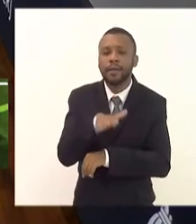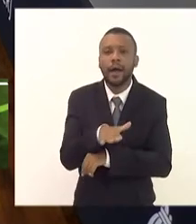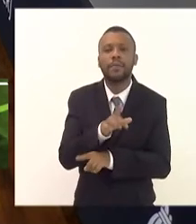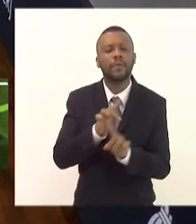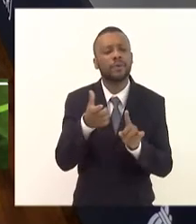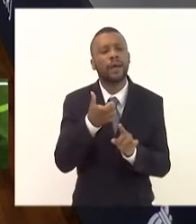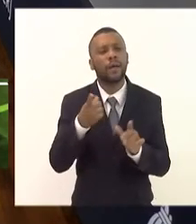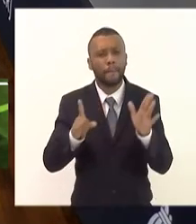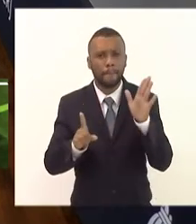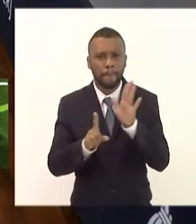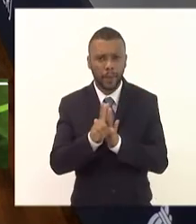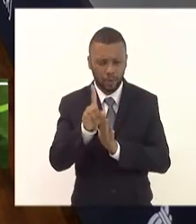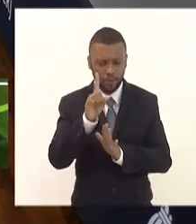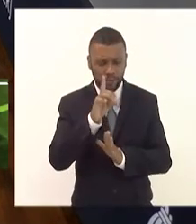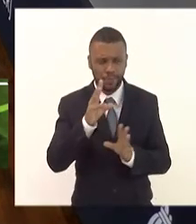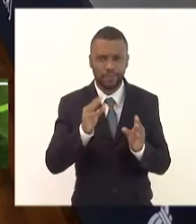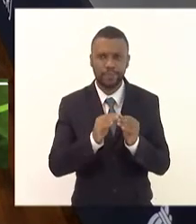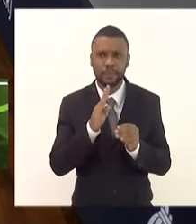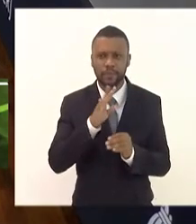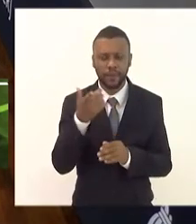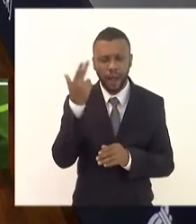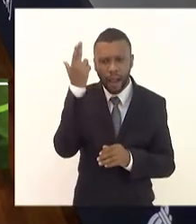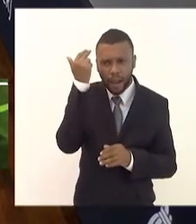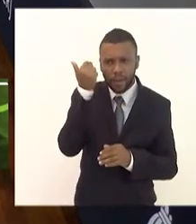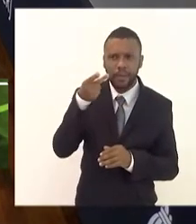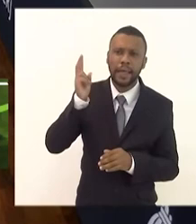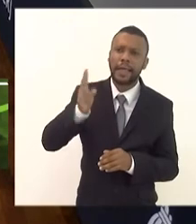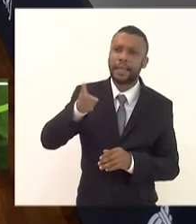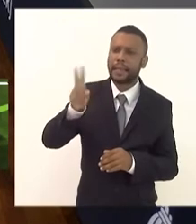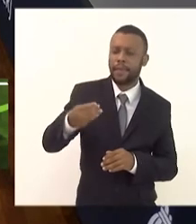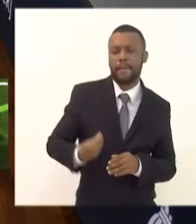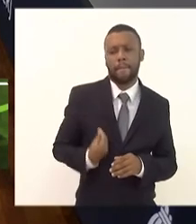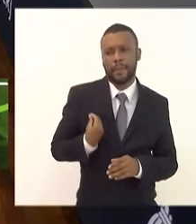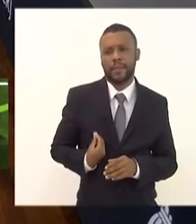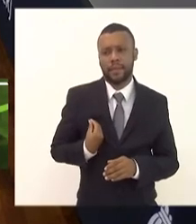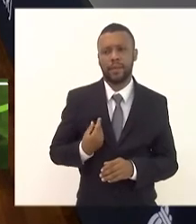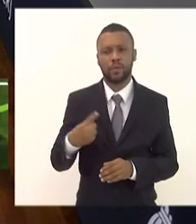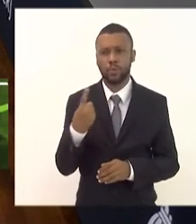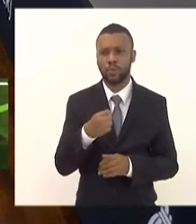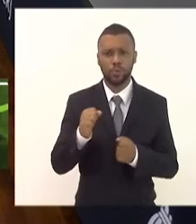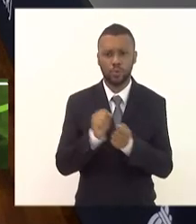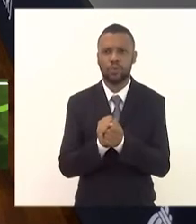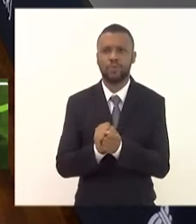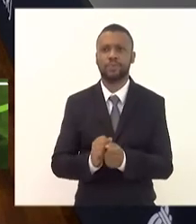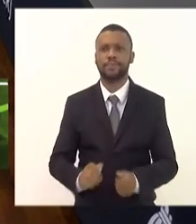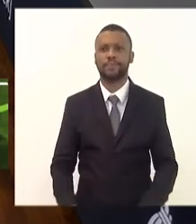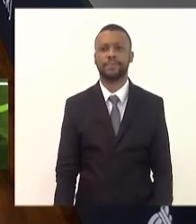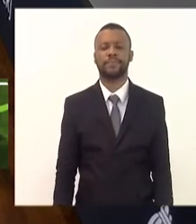pergunta ainda. Vai lá, Leomar, você está sempre presente.